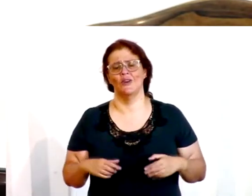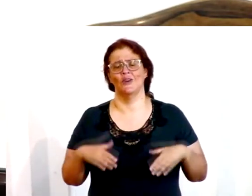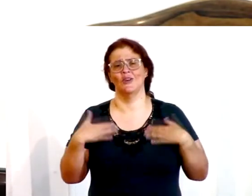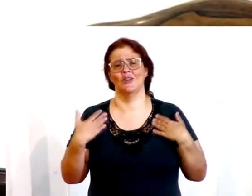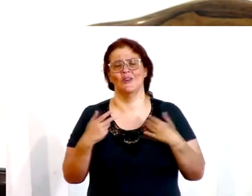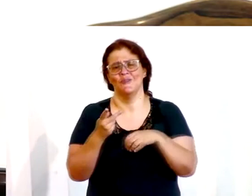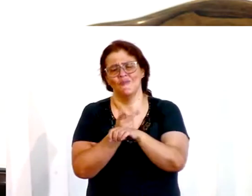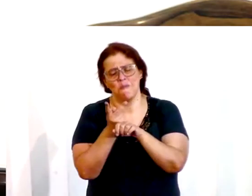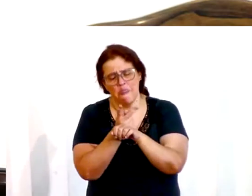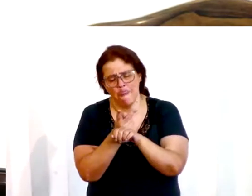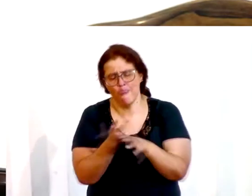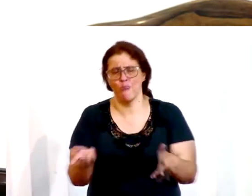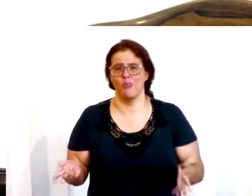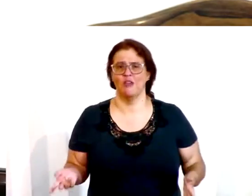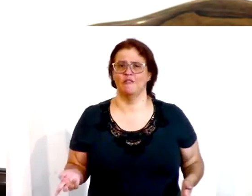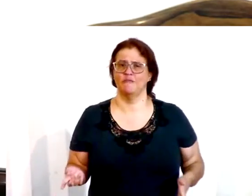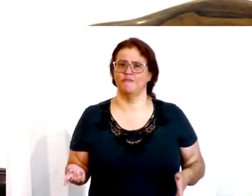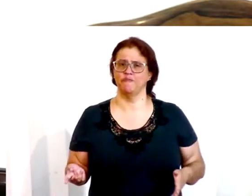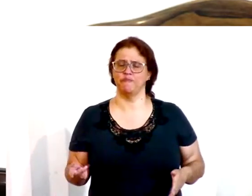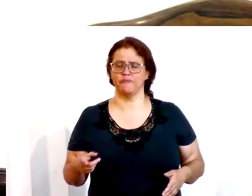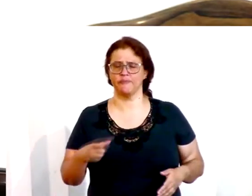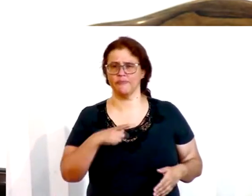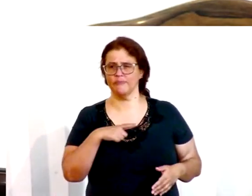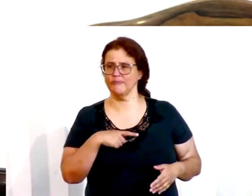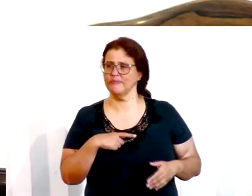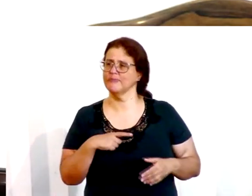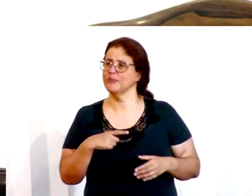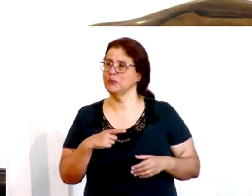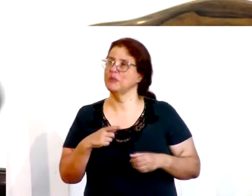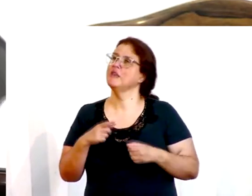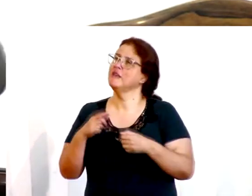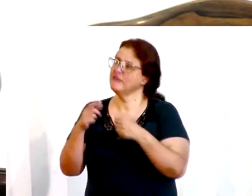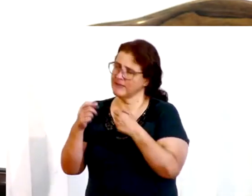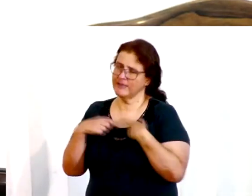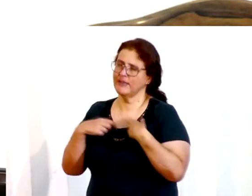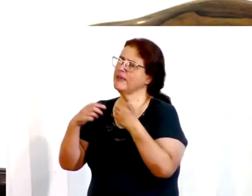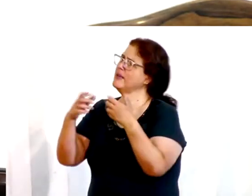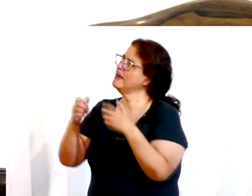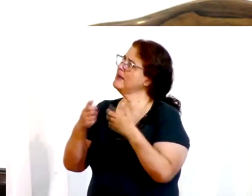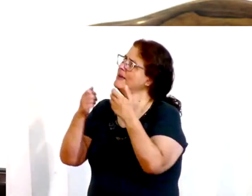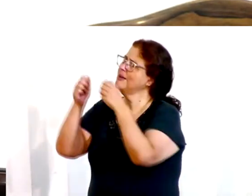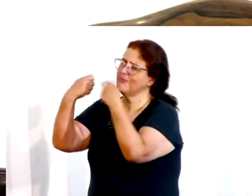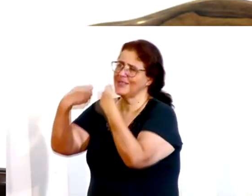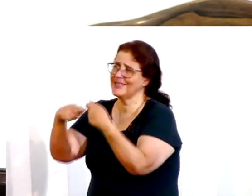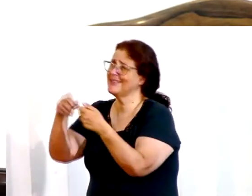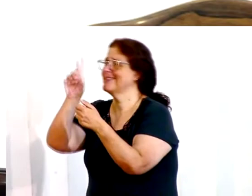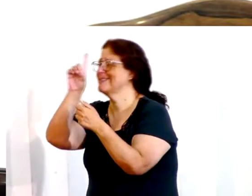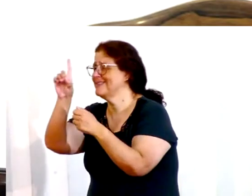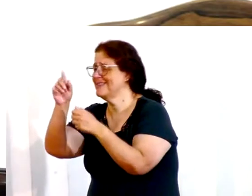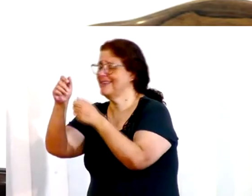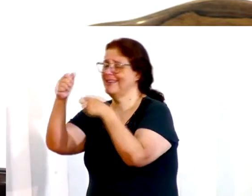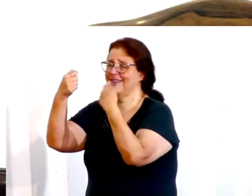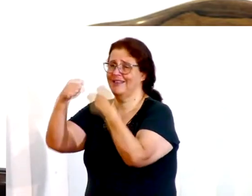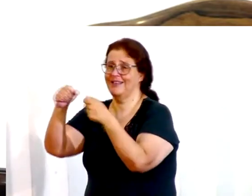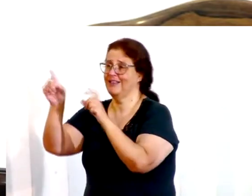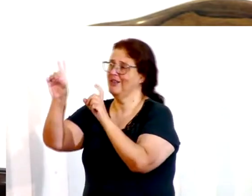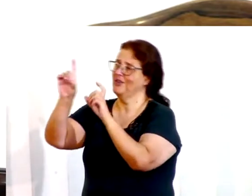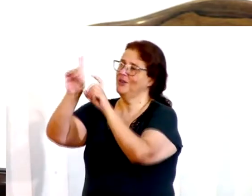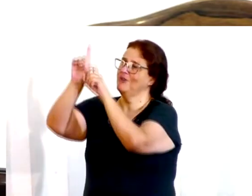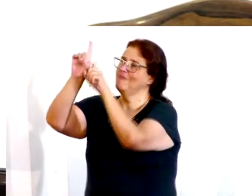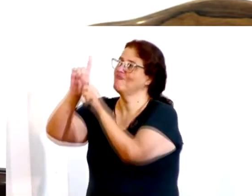ser autossuficientes em Deus, através de sua palavra, o seu caráter é revelado em nós e se